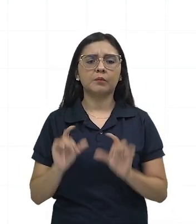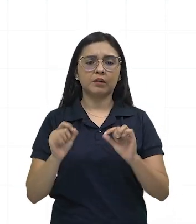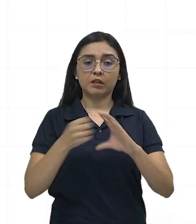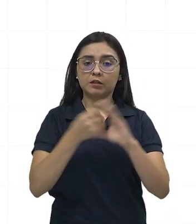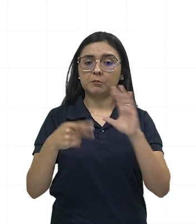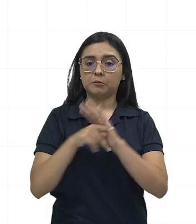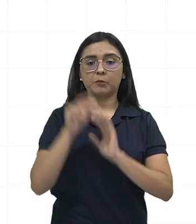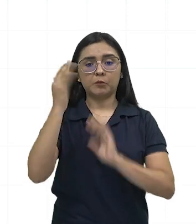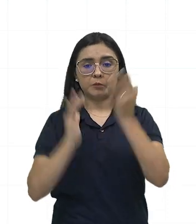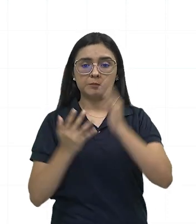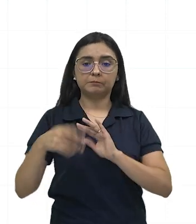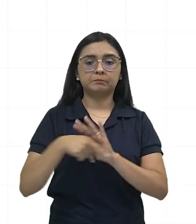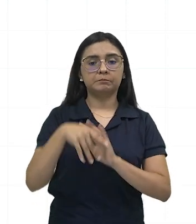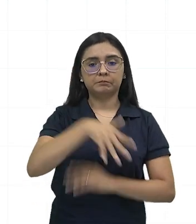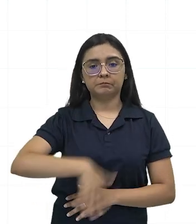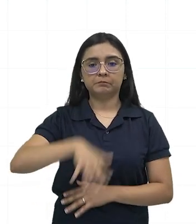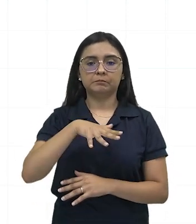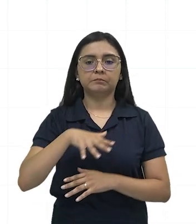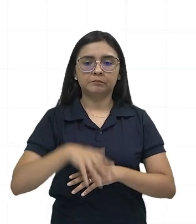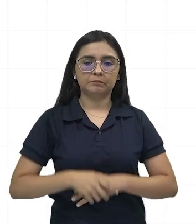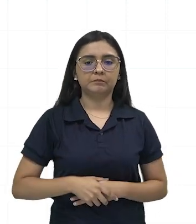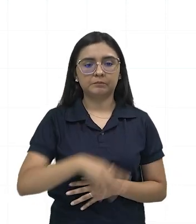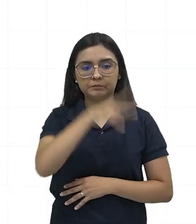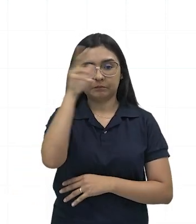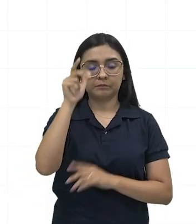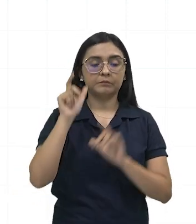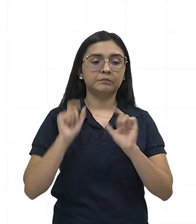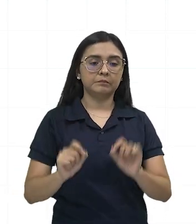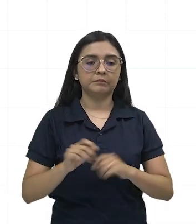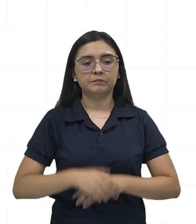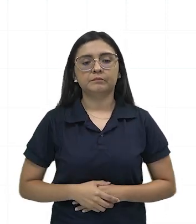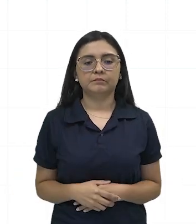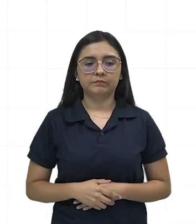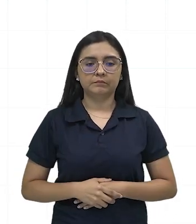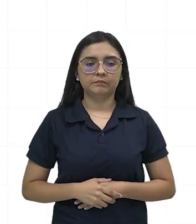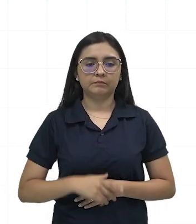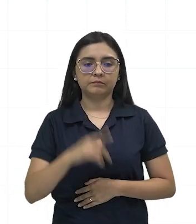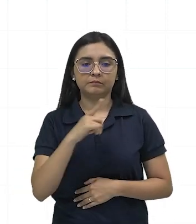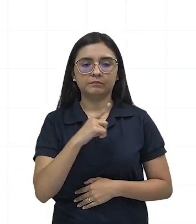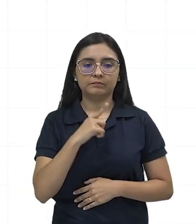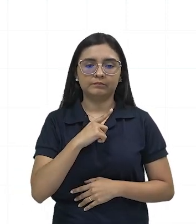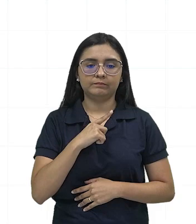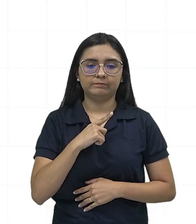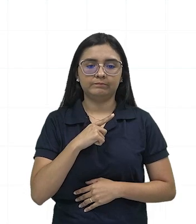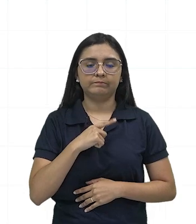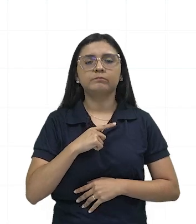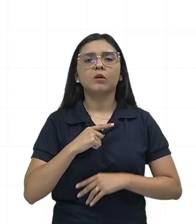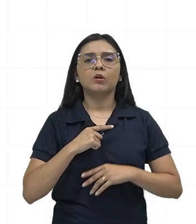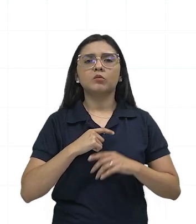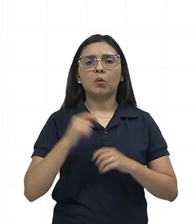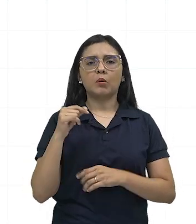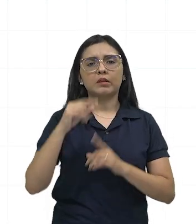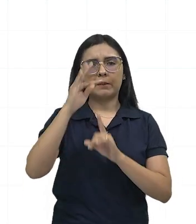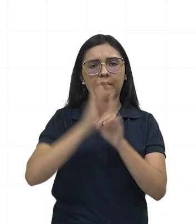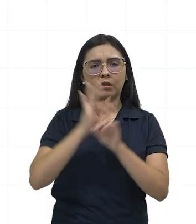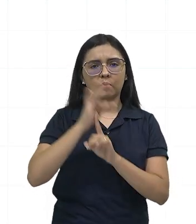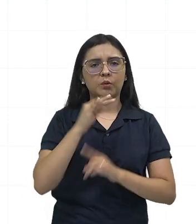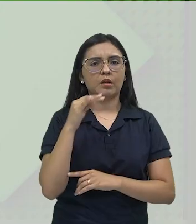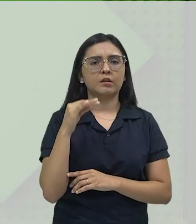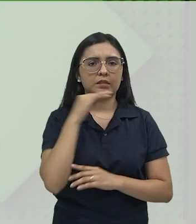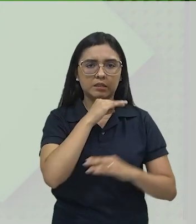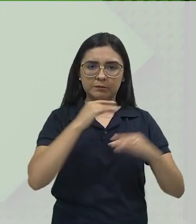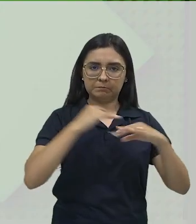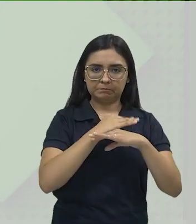detalhamento características climáticas da região amazônica, microclima e ilhas de calor no